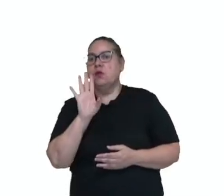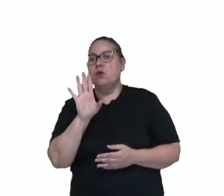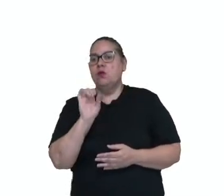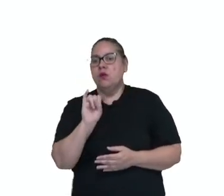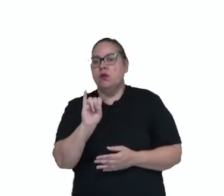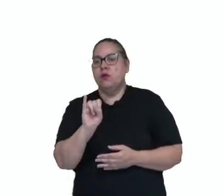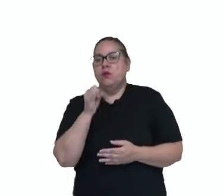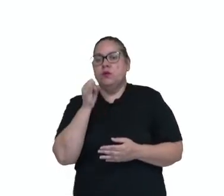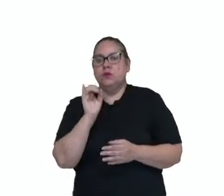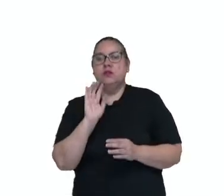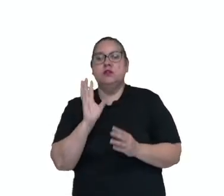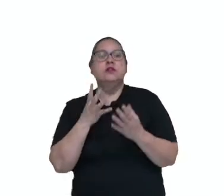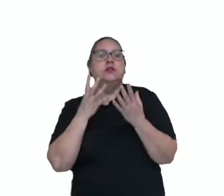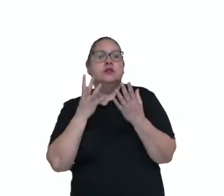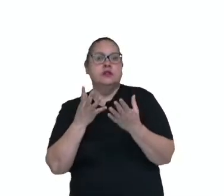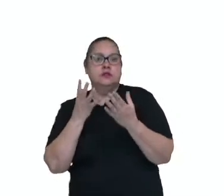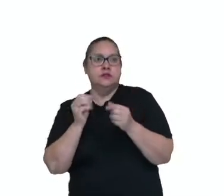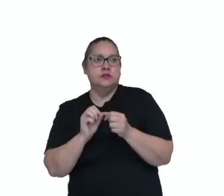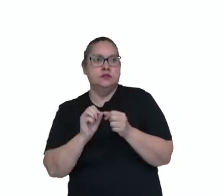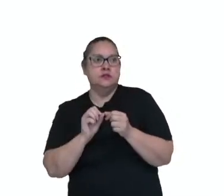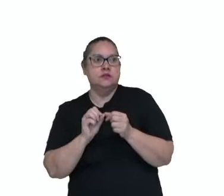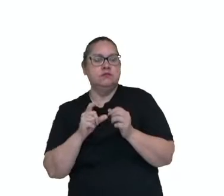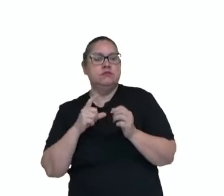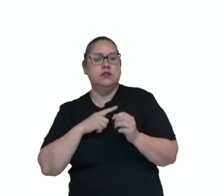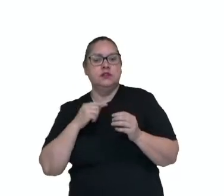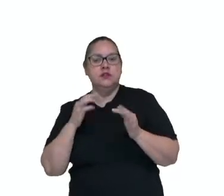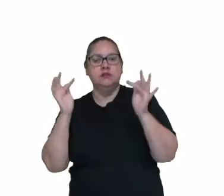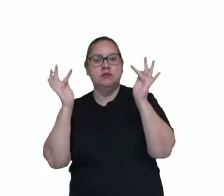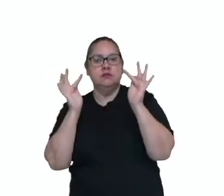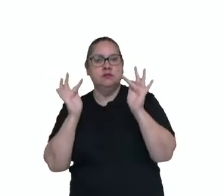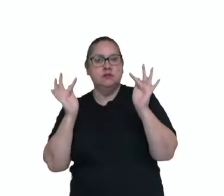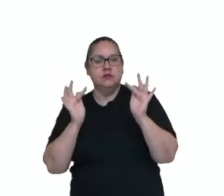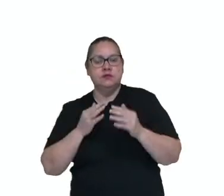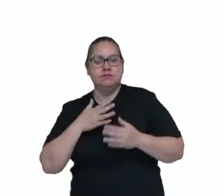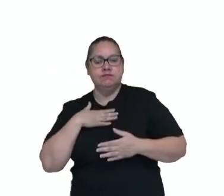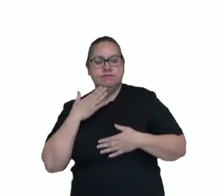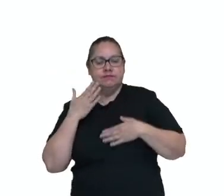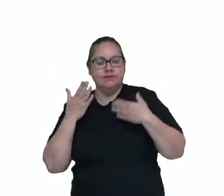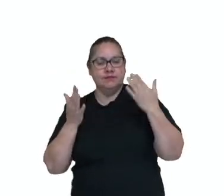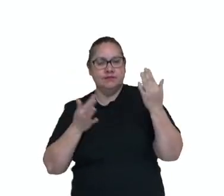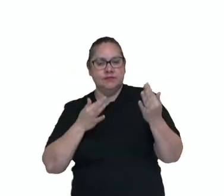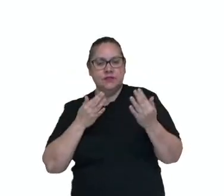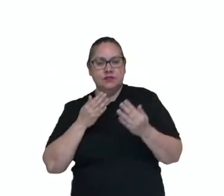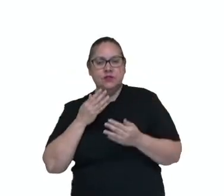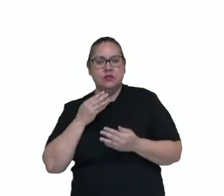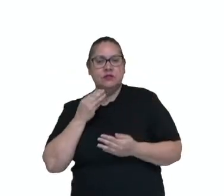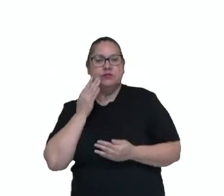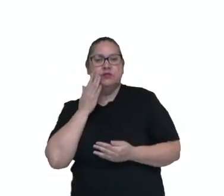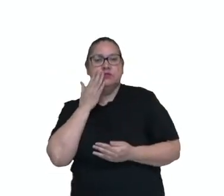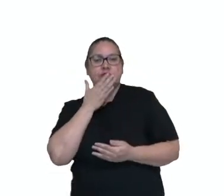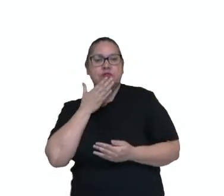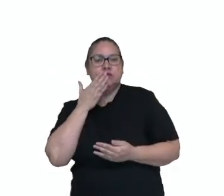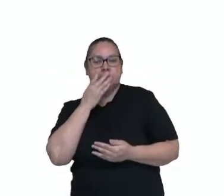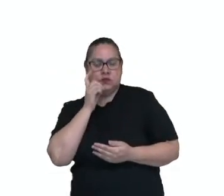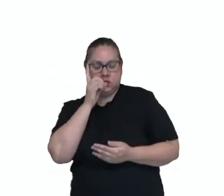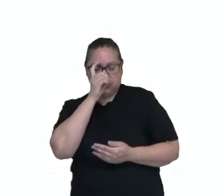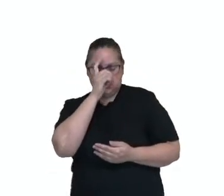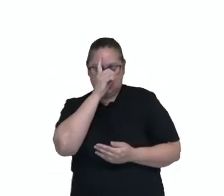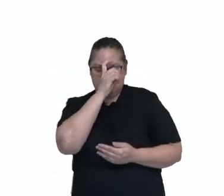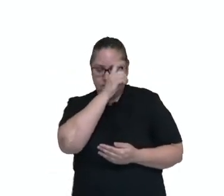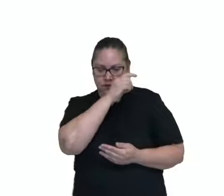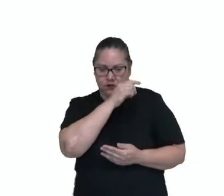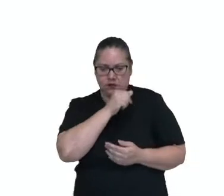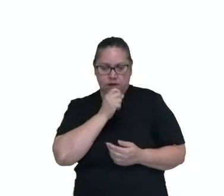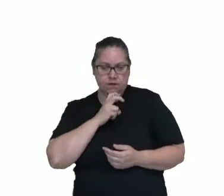de fazer aquilo que quer. Tenha felicidade bastante para fazê-la doce, dificuldades para